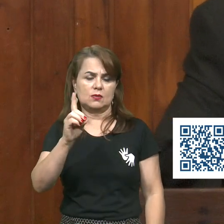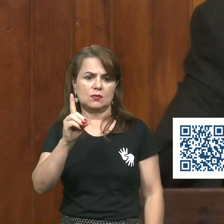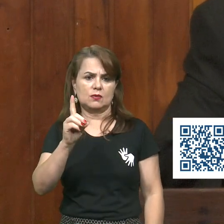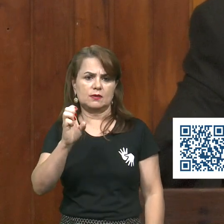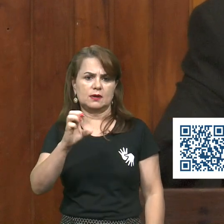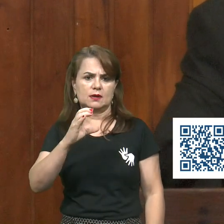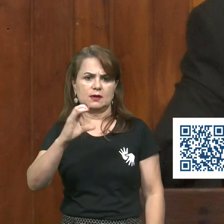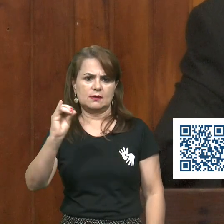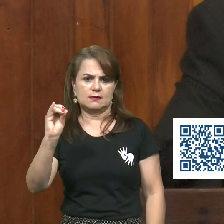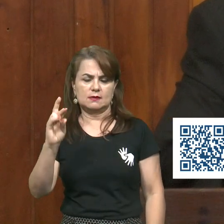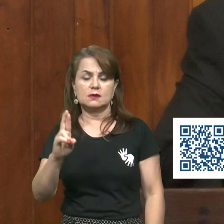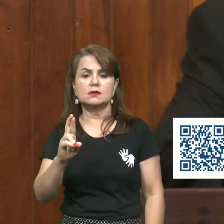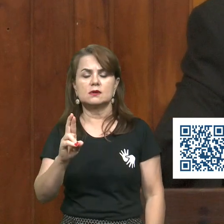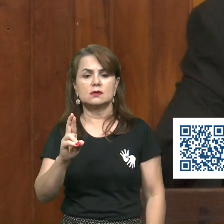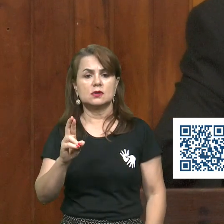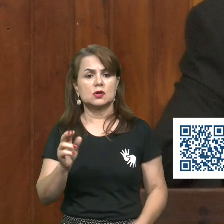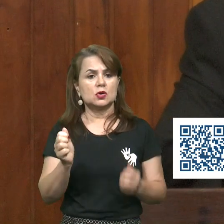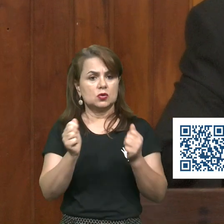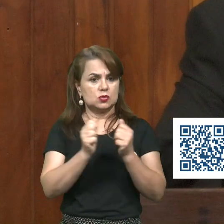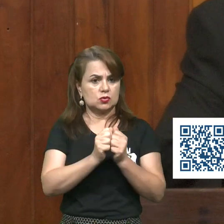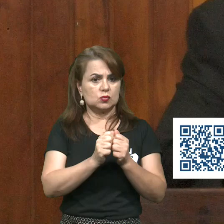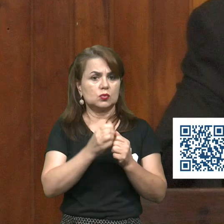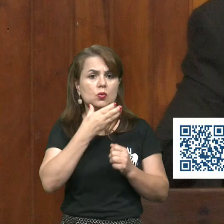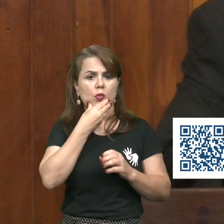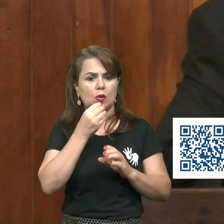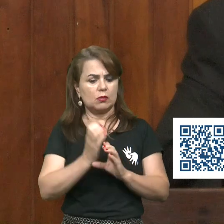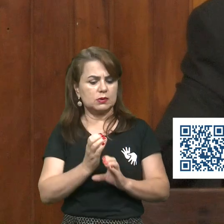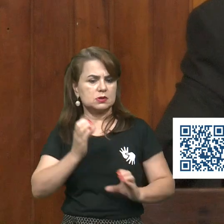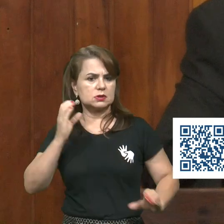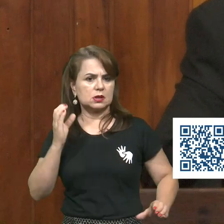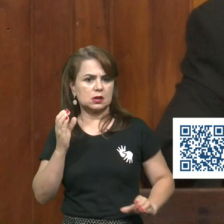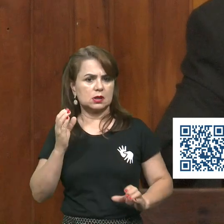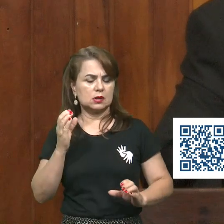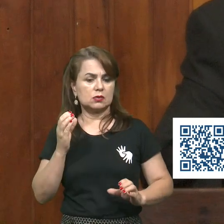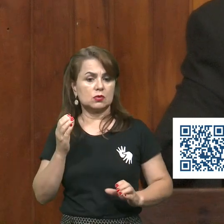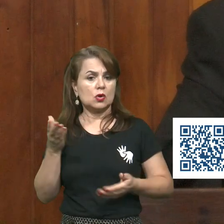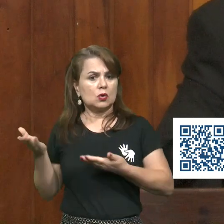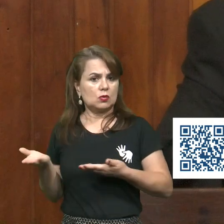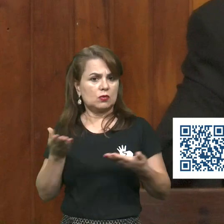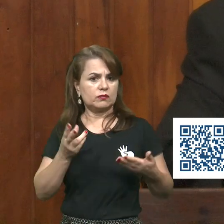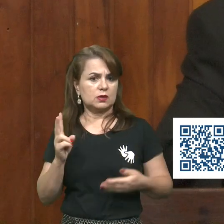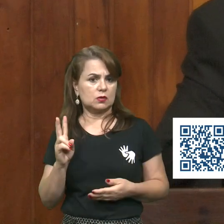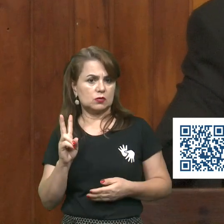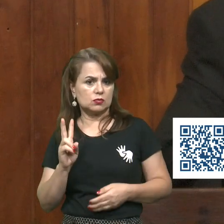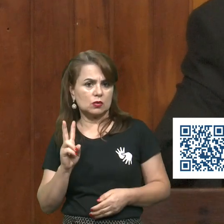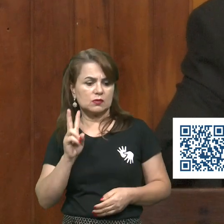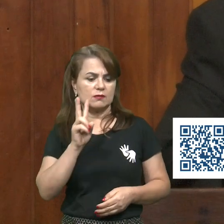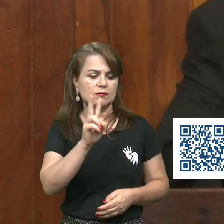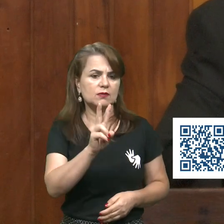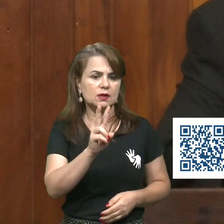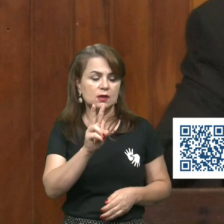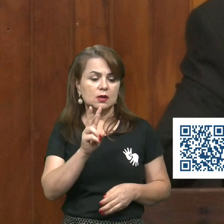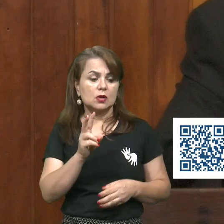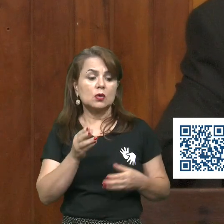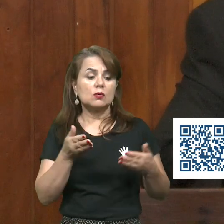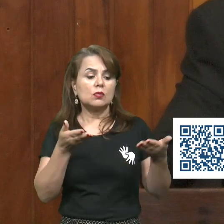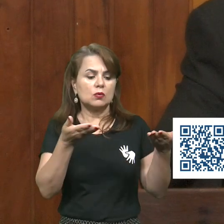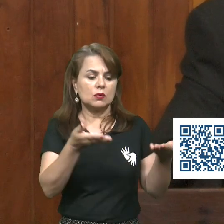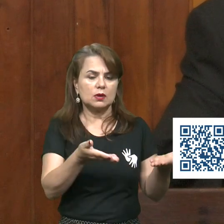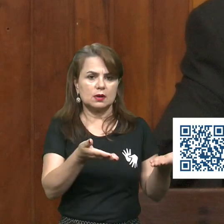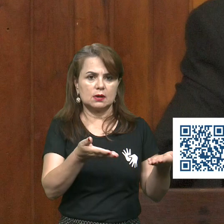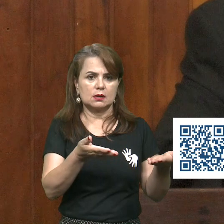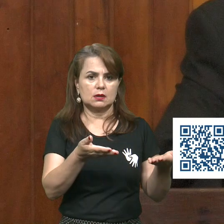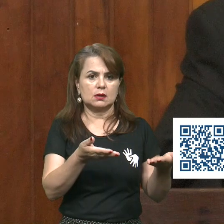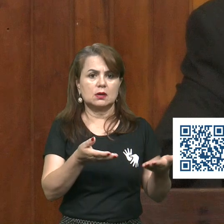com o engenheiro Rogério, para ir até o local, ali na Avenida Cascata, onde